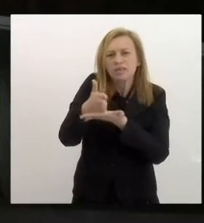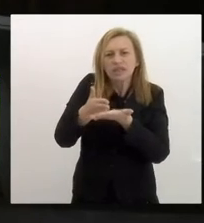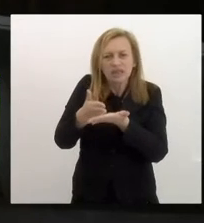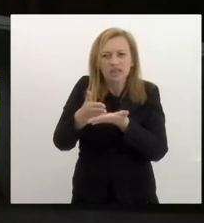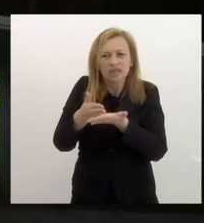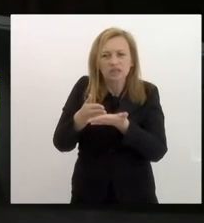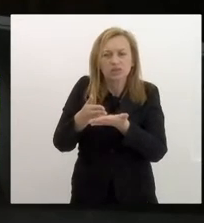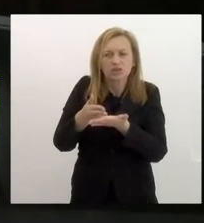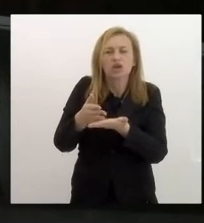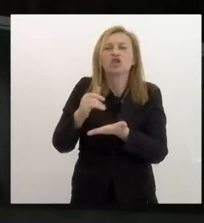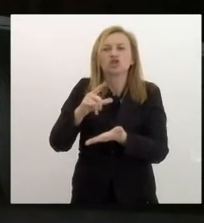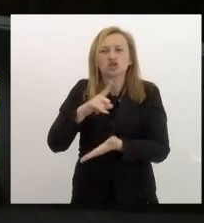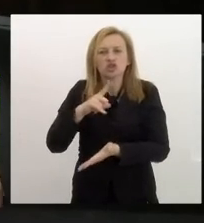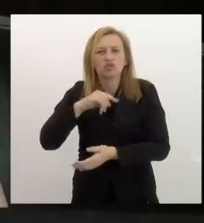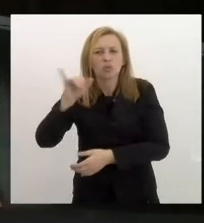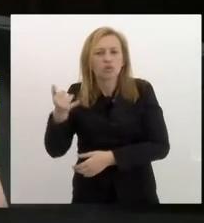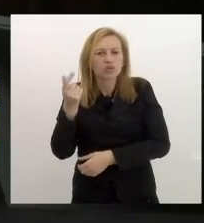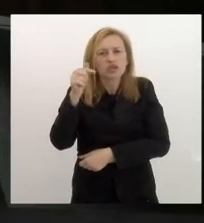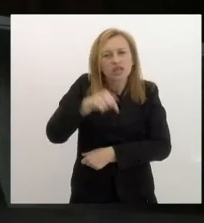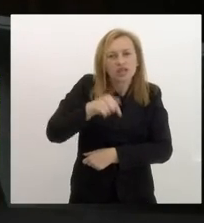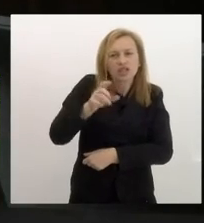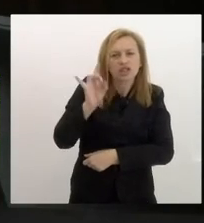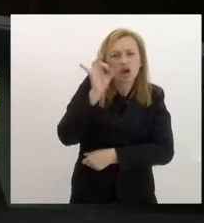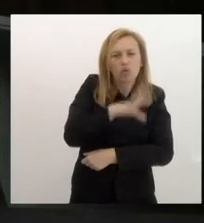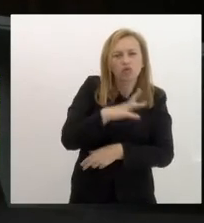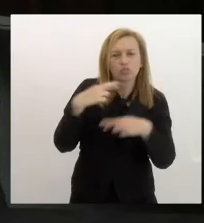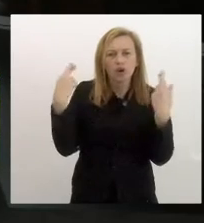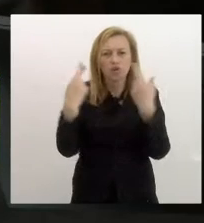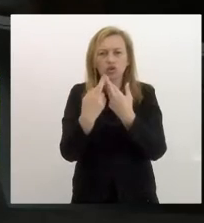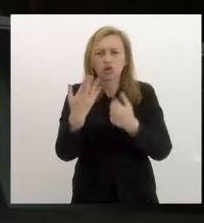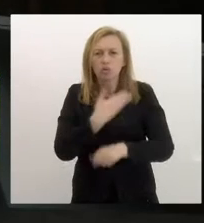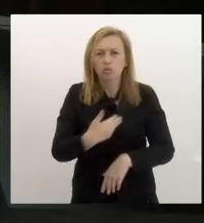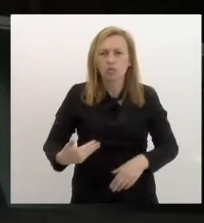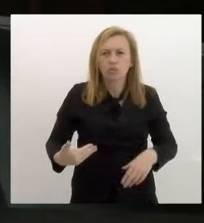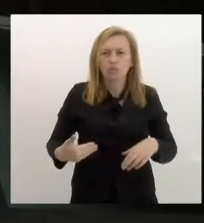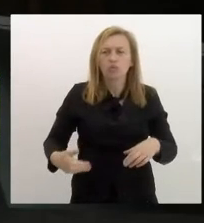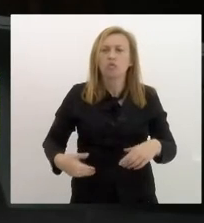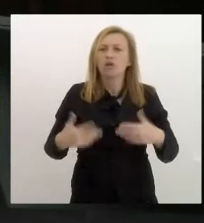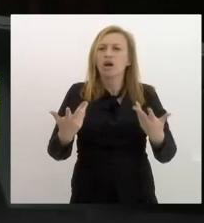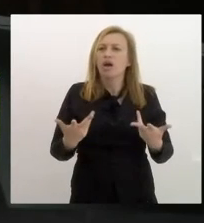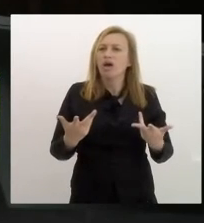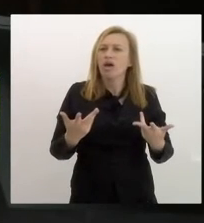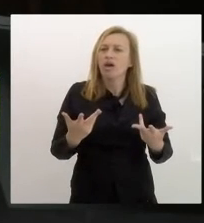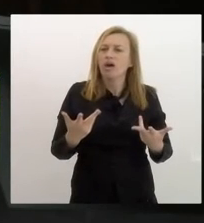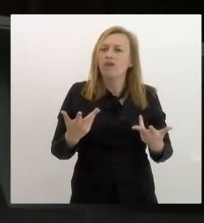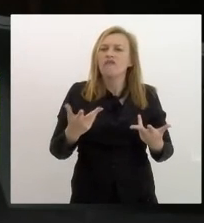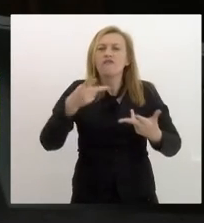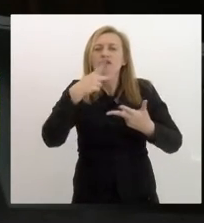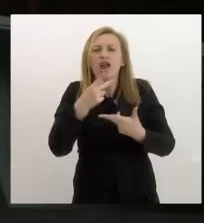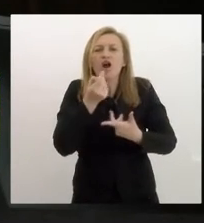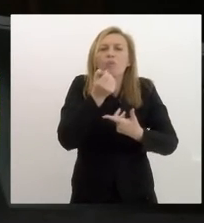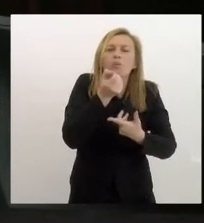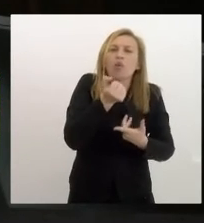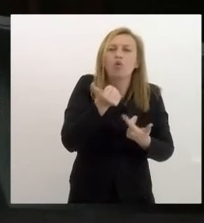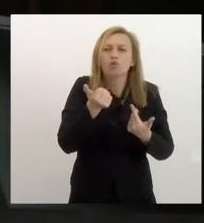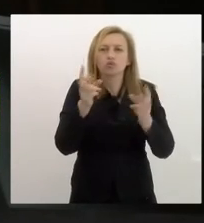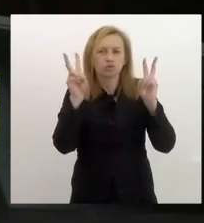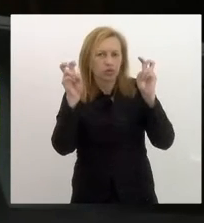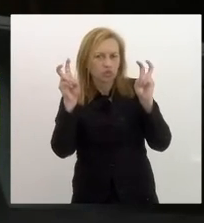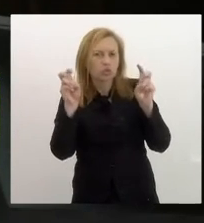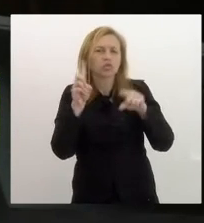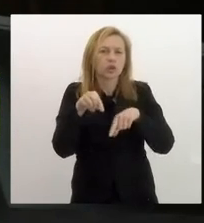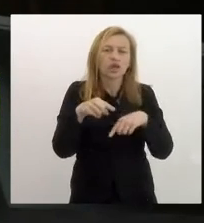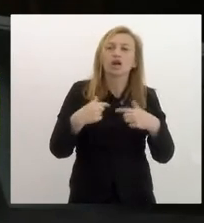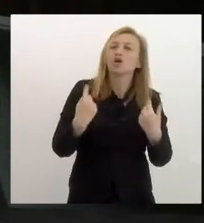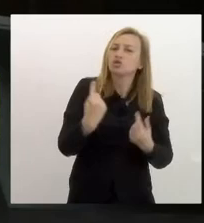eu tive a oportunidade aqui na última audiência pública de falar um pouco sobre isso né